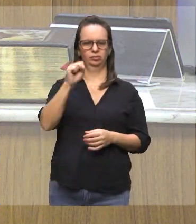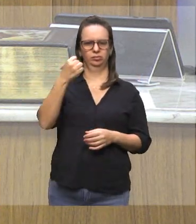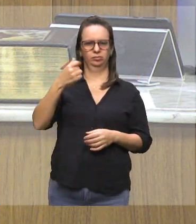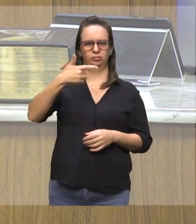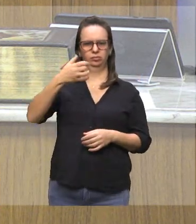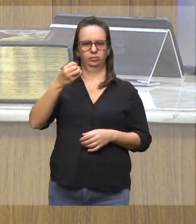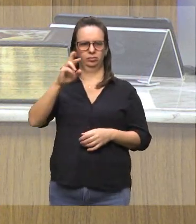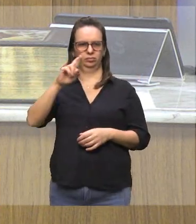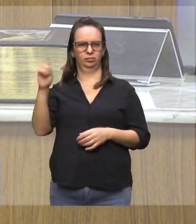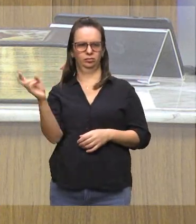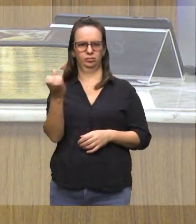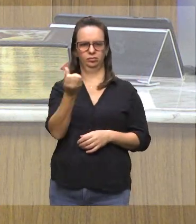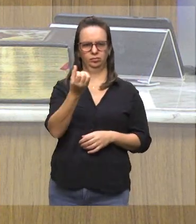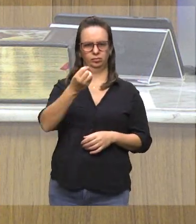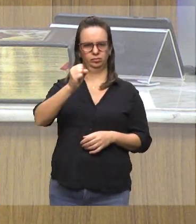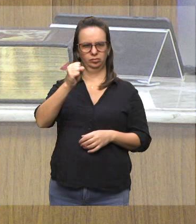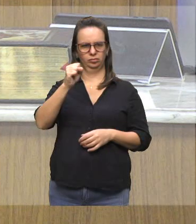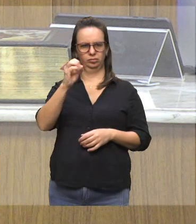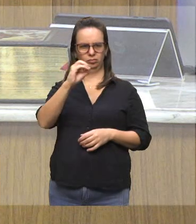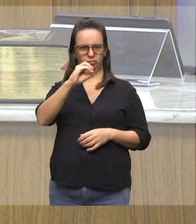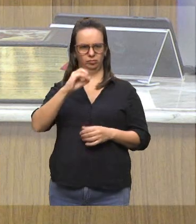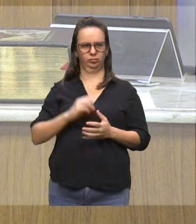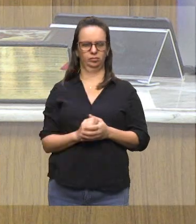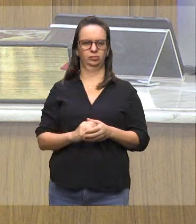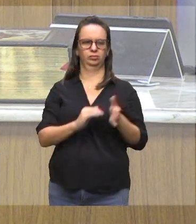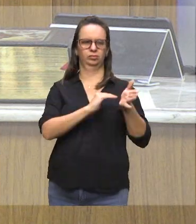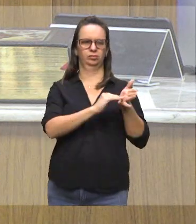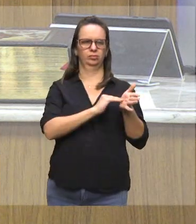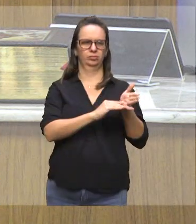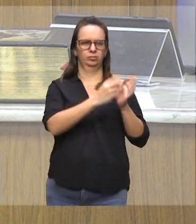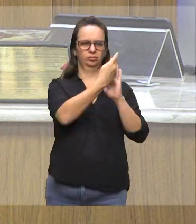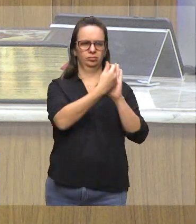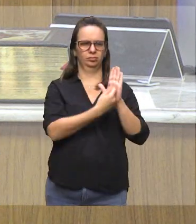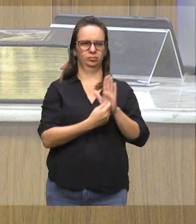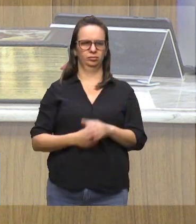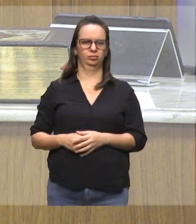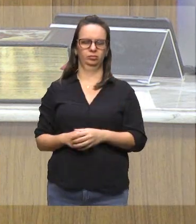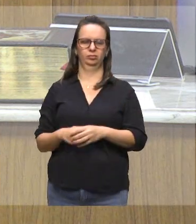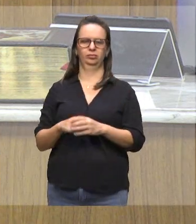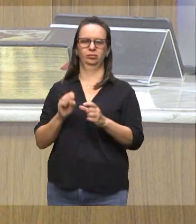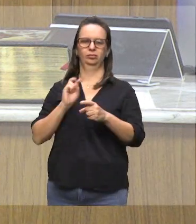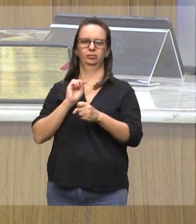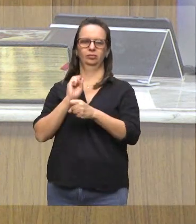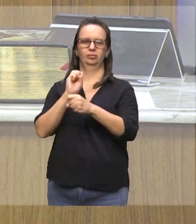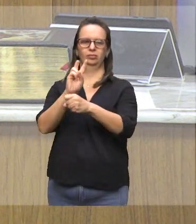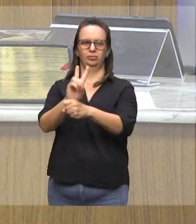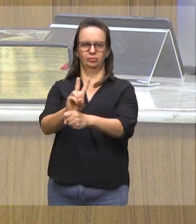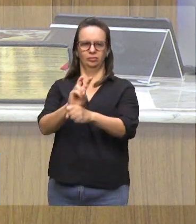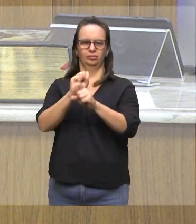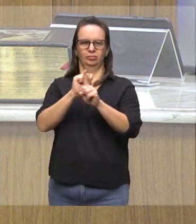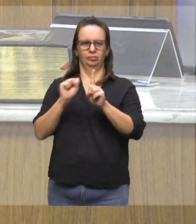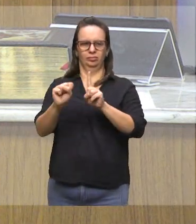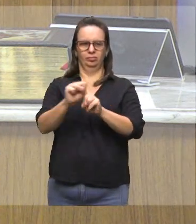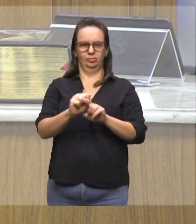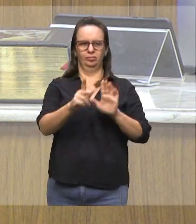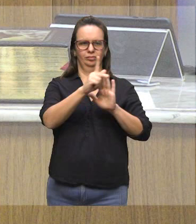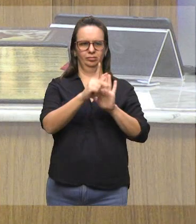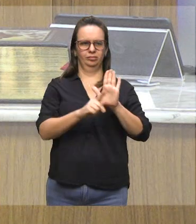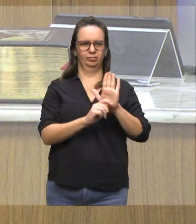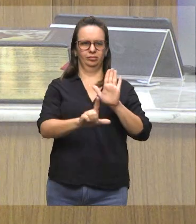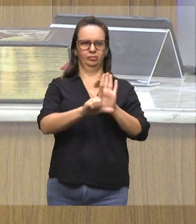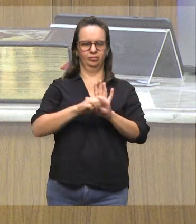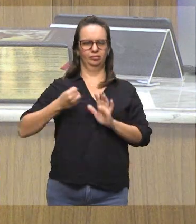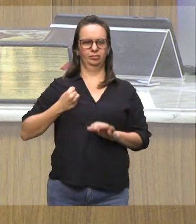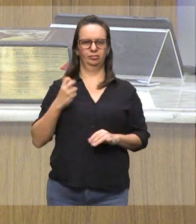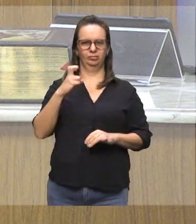R$ 96.820,68, junto à unidade orçamentária da Secretaria Municipal de Assistência Social. Projeto de lei número 57, 2023, do